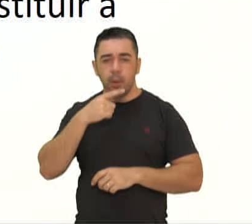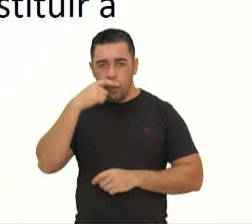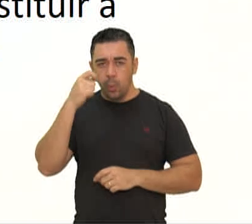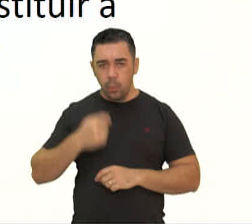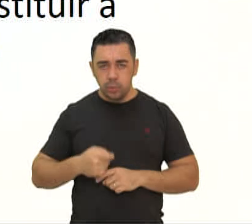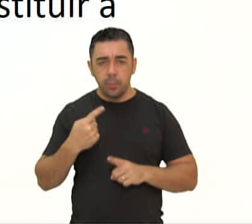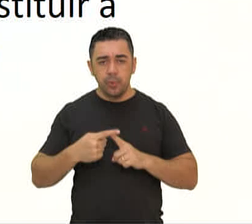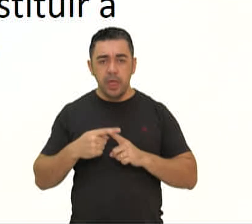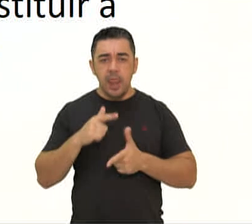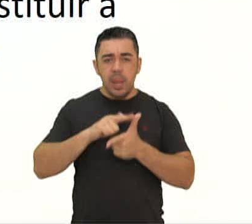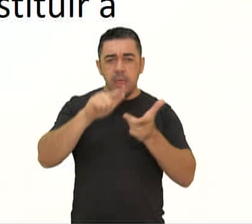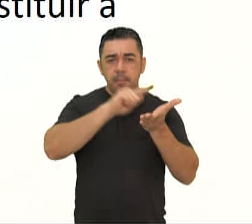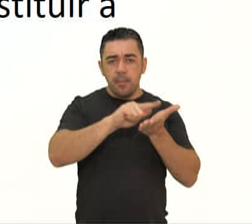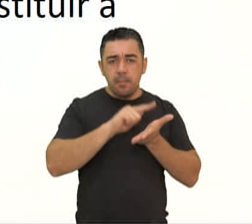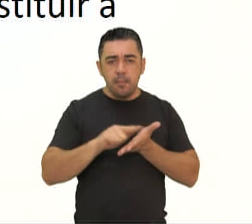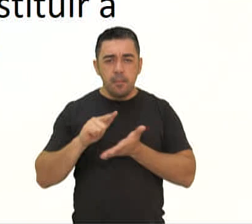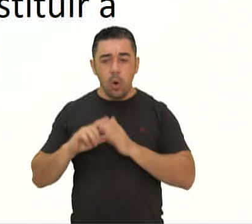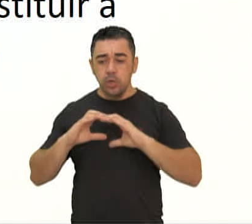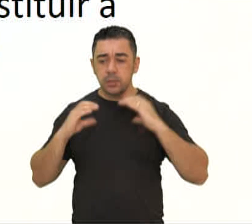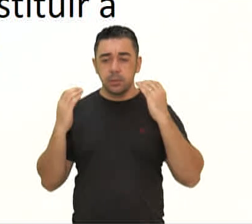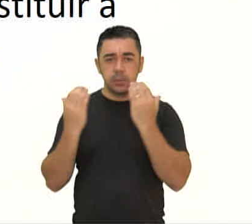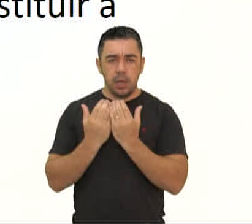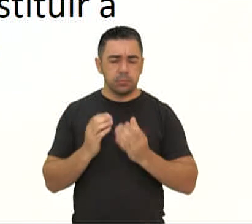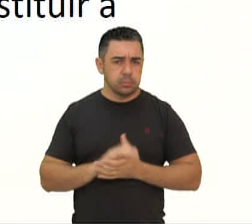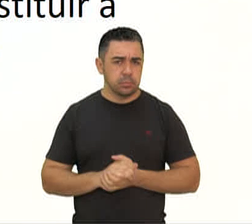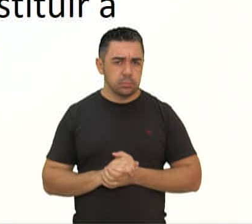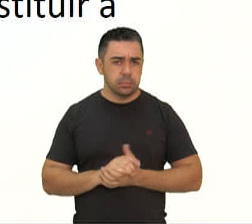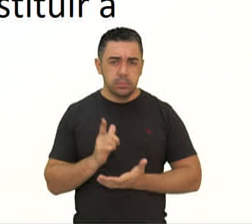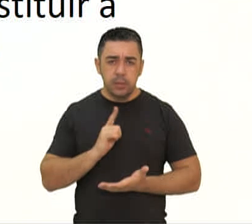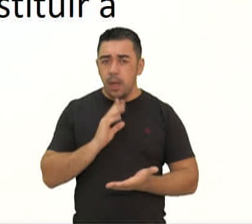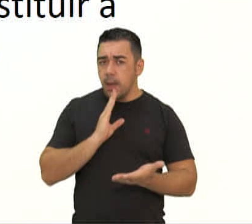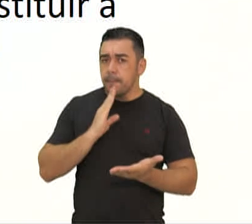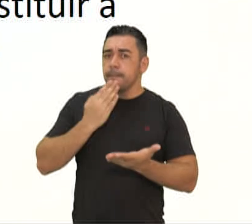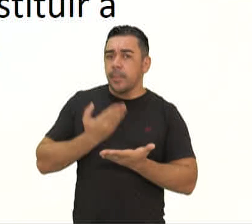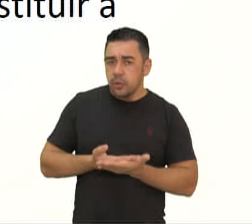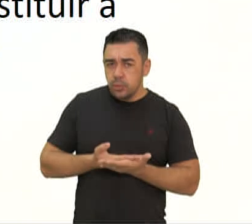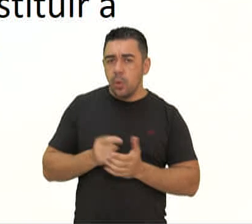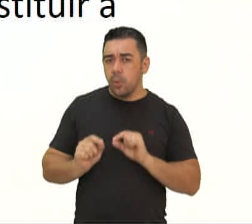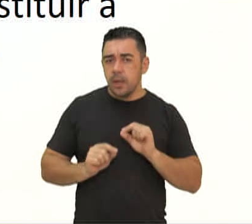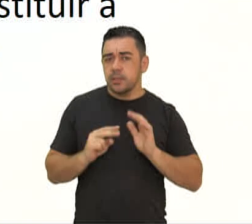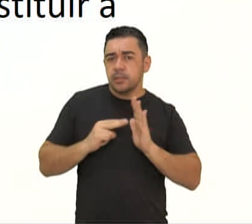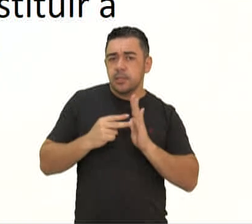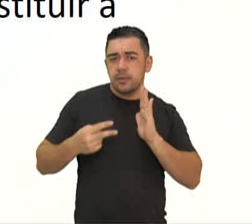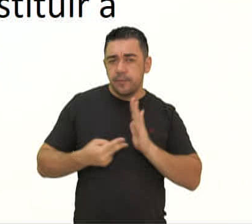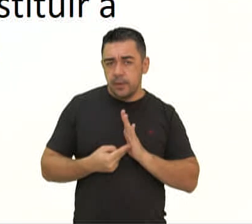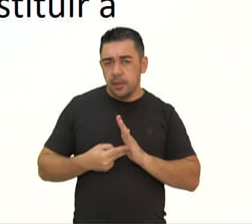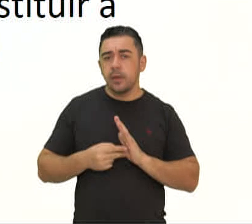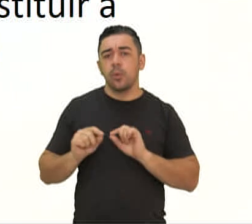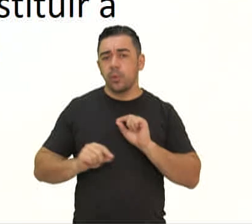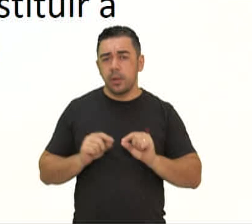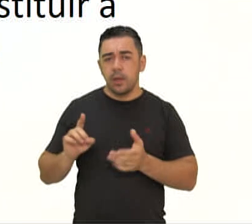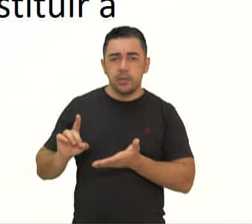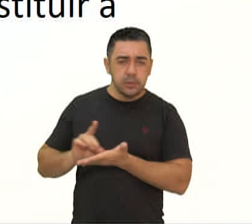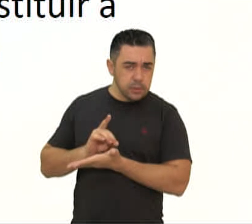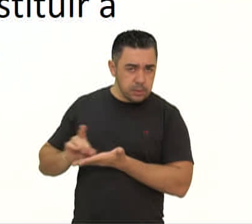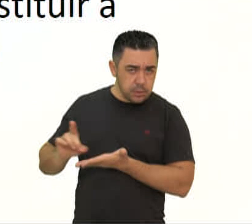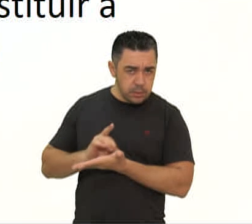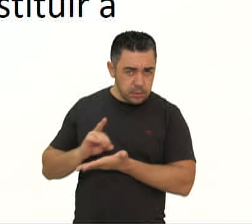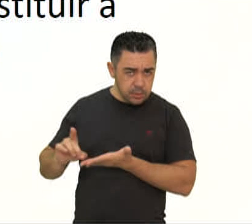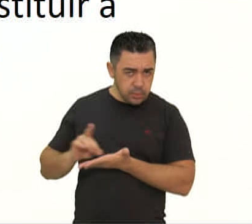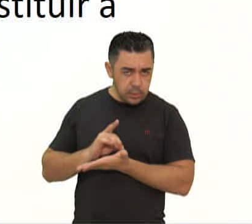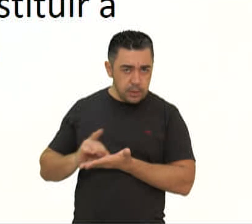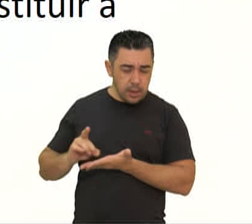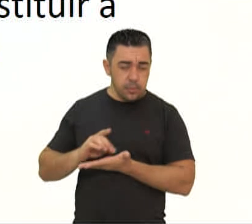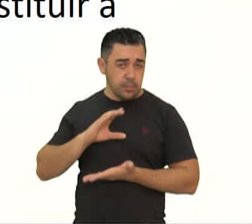jogos. O verbo impressionar, utilizado no título da notícia, pode significar, segundo o dicionário eletrônico Hoes da